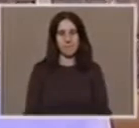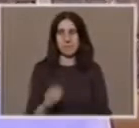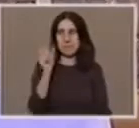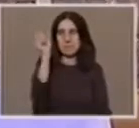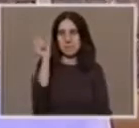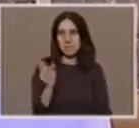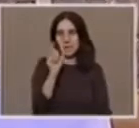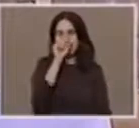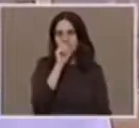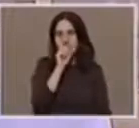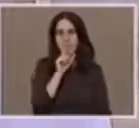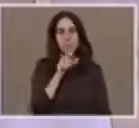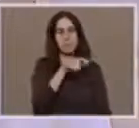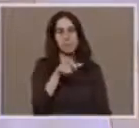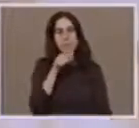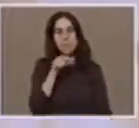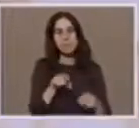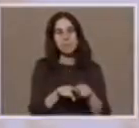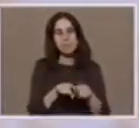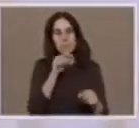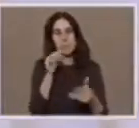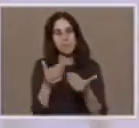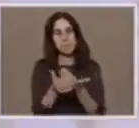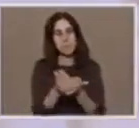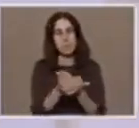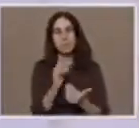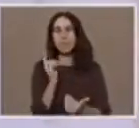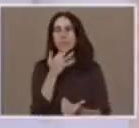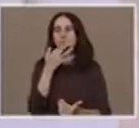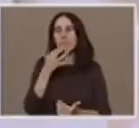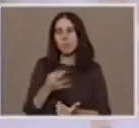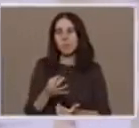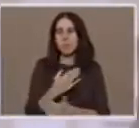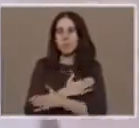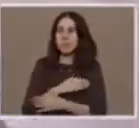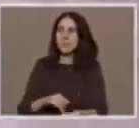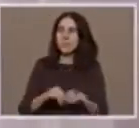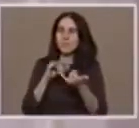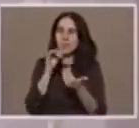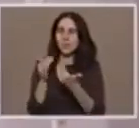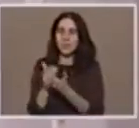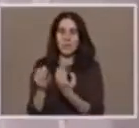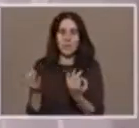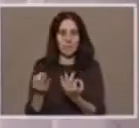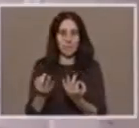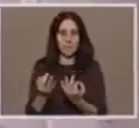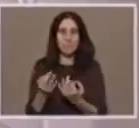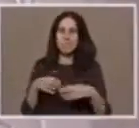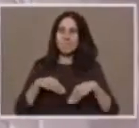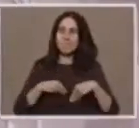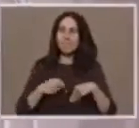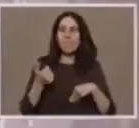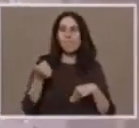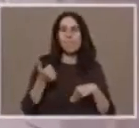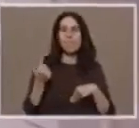Lembrai-vos dos nossos irmãos defuntos e de todos os que morreram na vossa amizade. Acolhei-os com